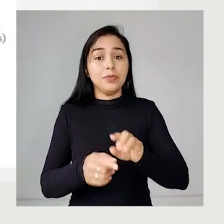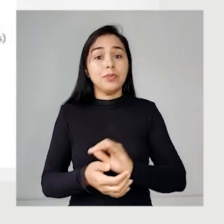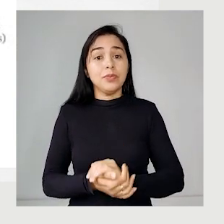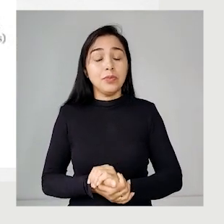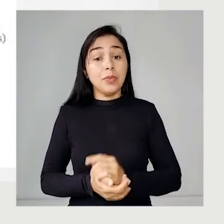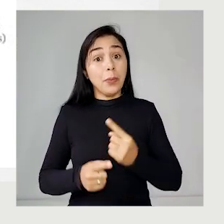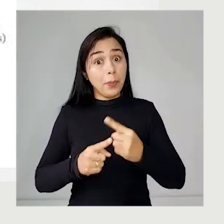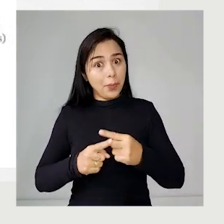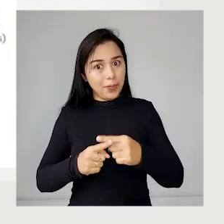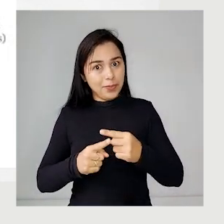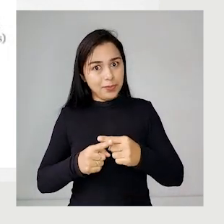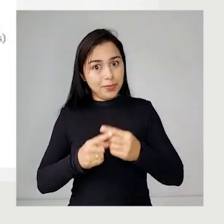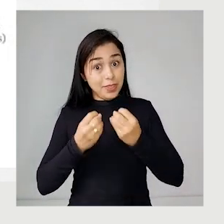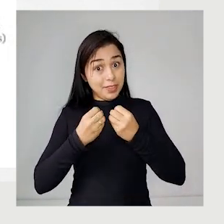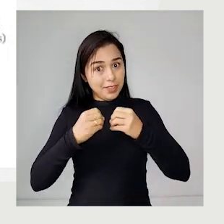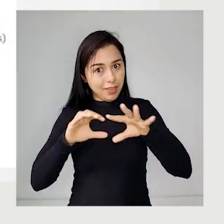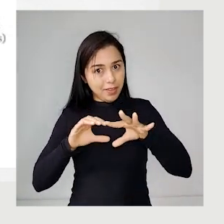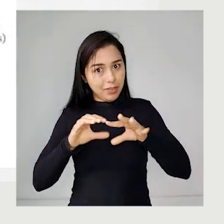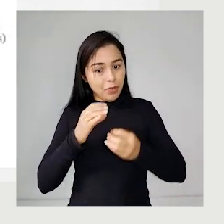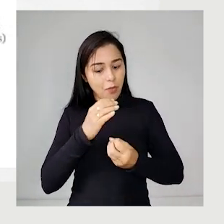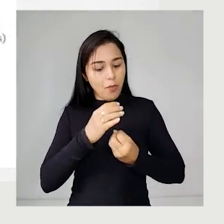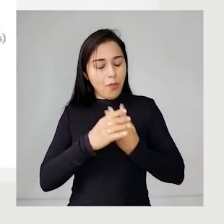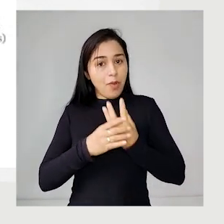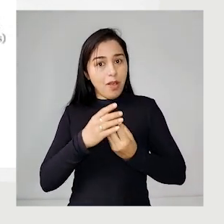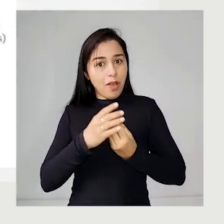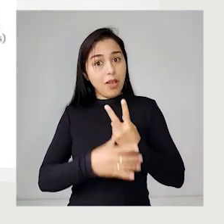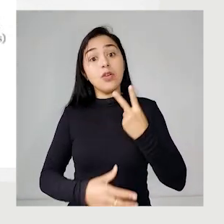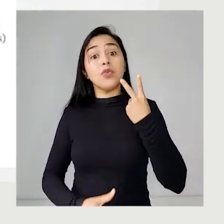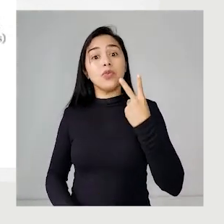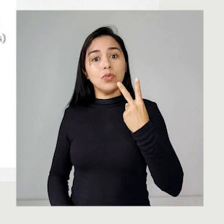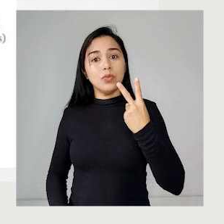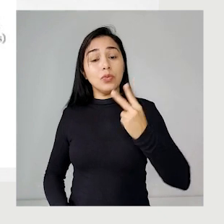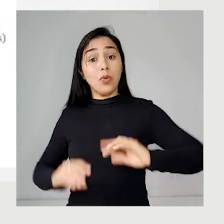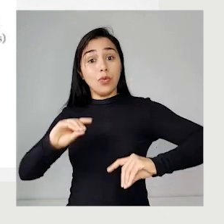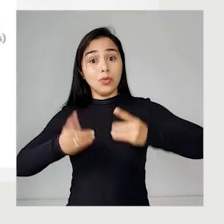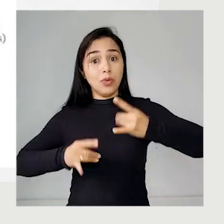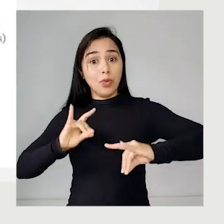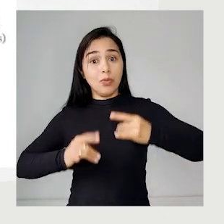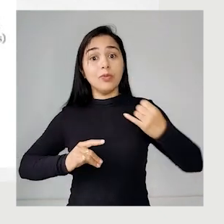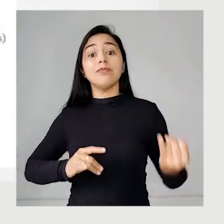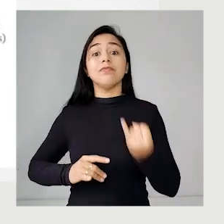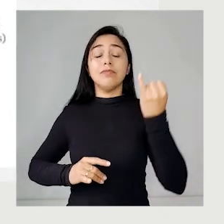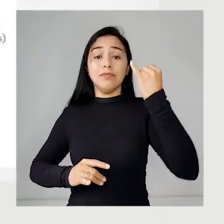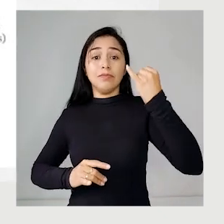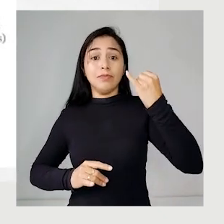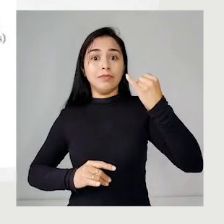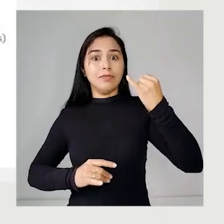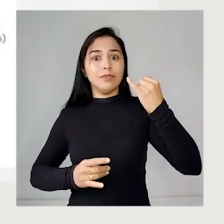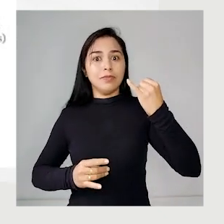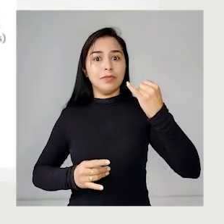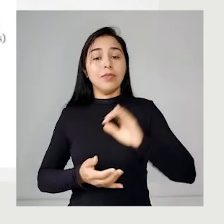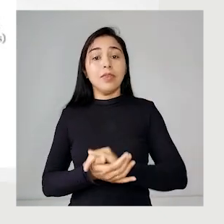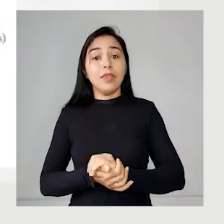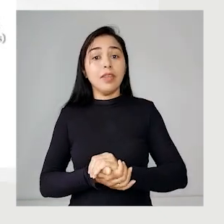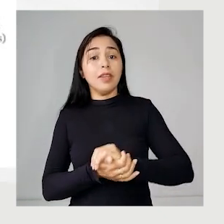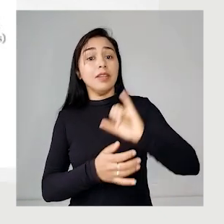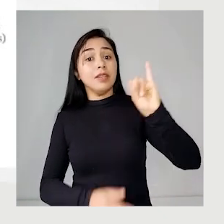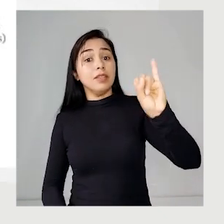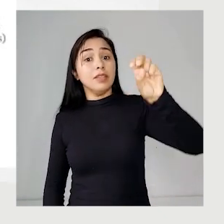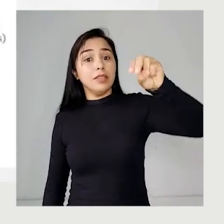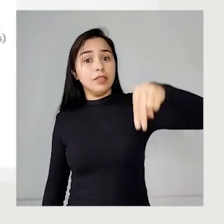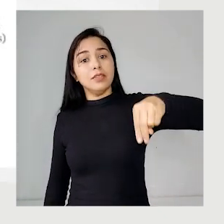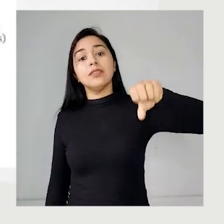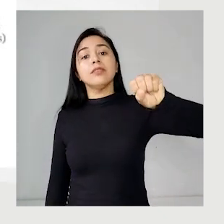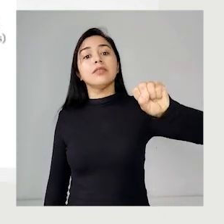dois hormônios importantes, insulina e o glucagon. A insulina é aquele hormônio